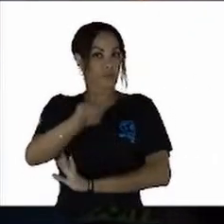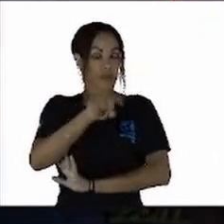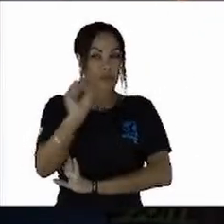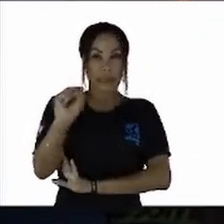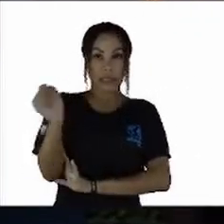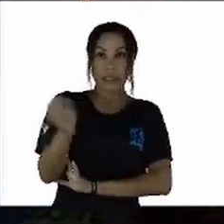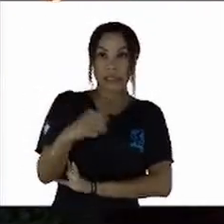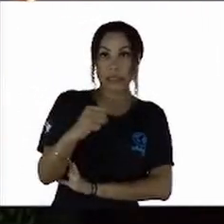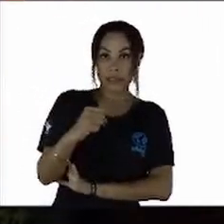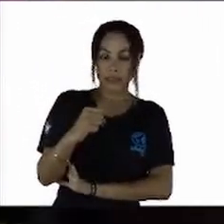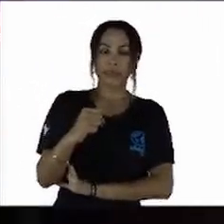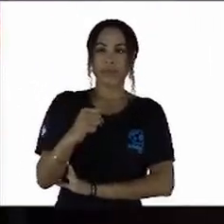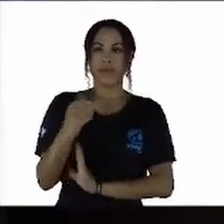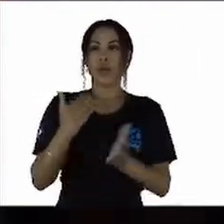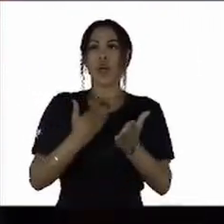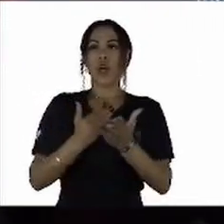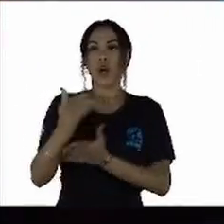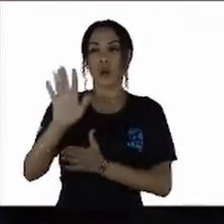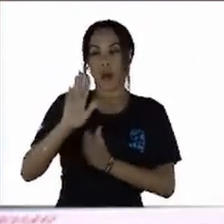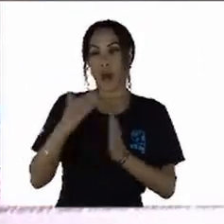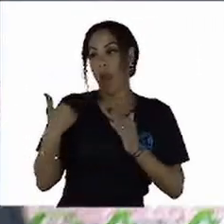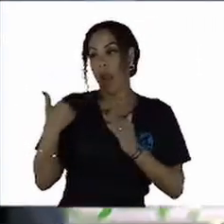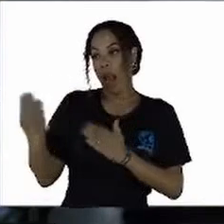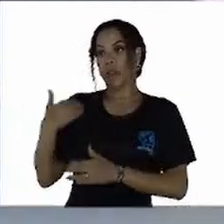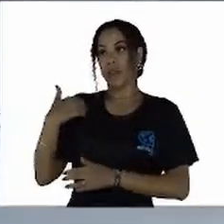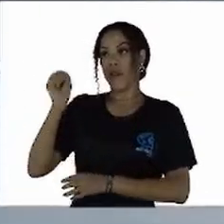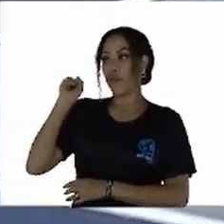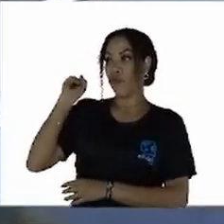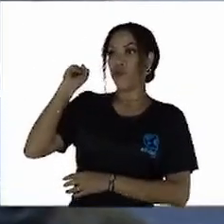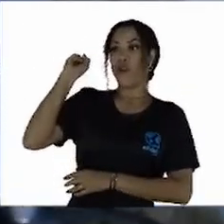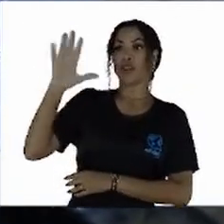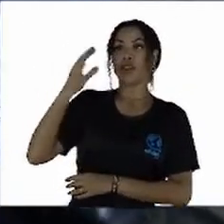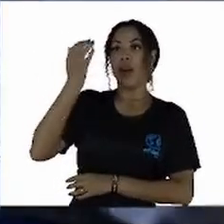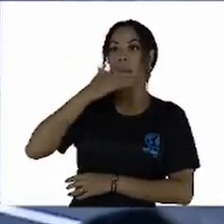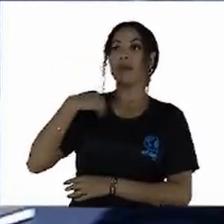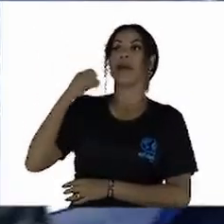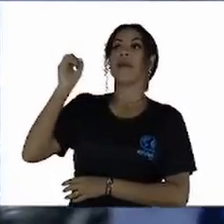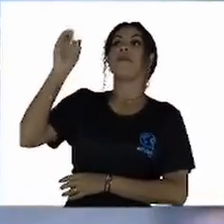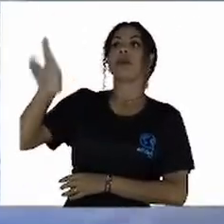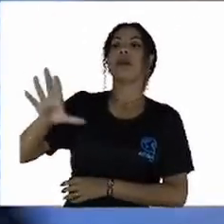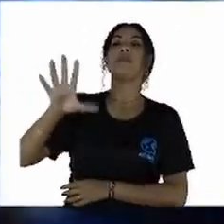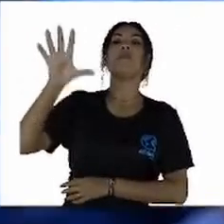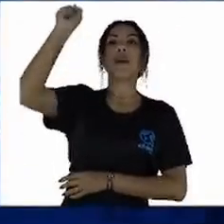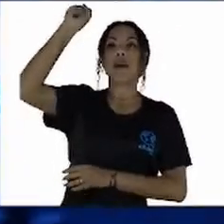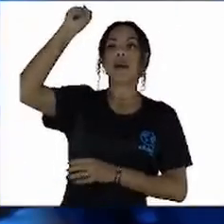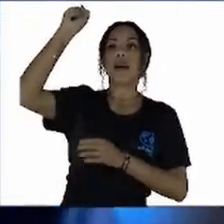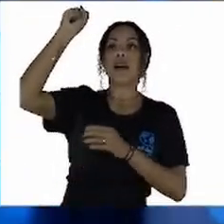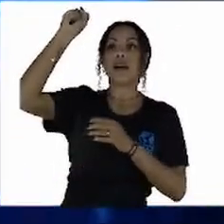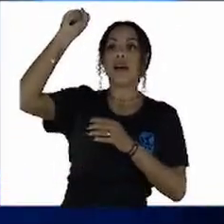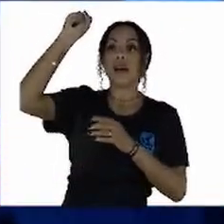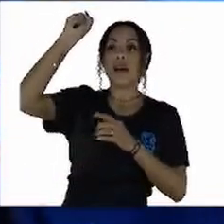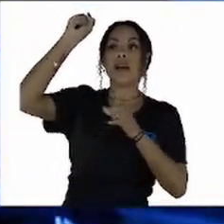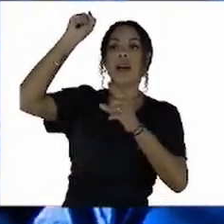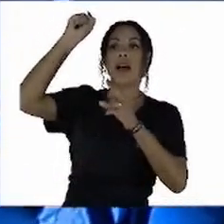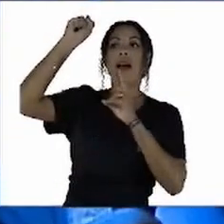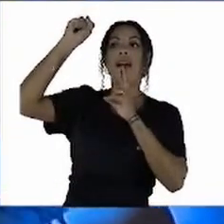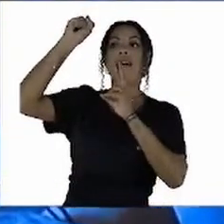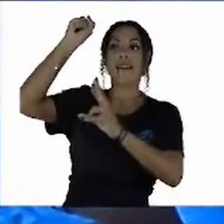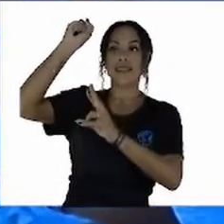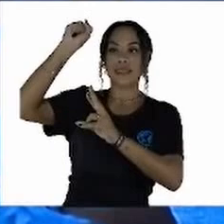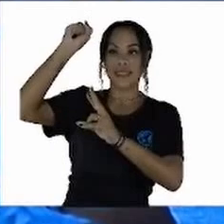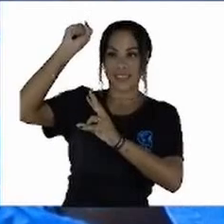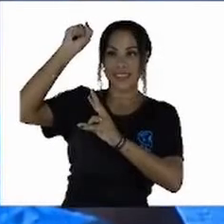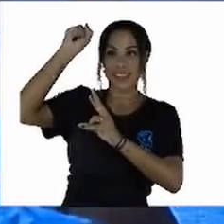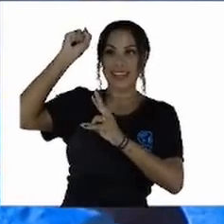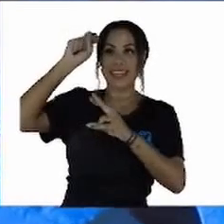Sim. Começando para o canto de cá. Vou jogar para trás. Quem pegar, eu só peço que responda. Levante para responder uma pergunta. A outra que proativa, hein?